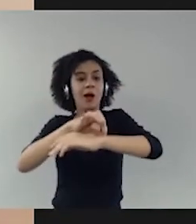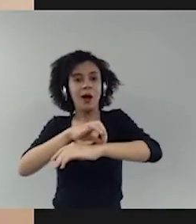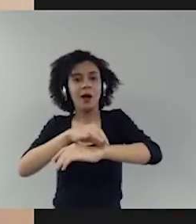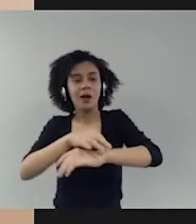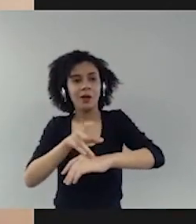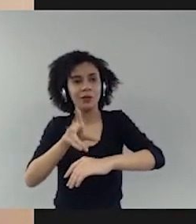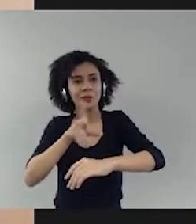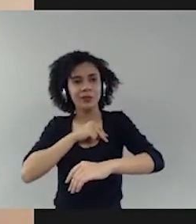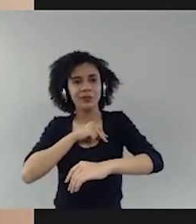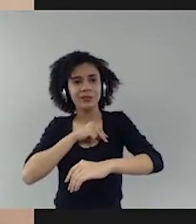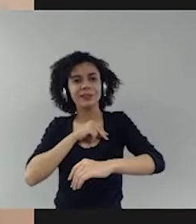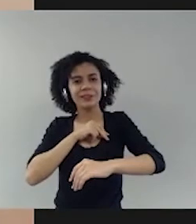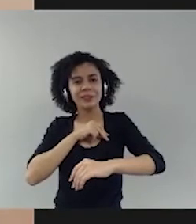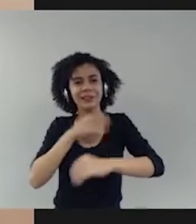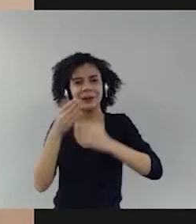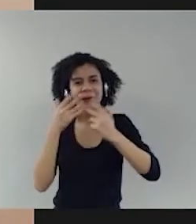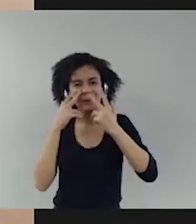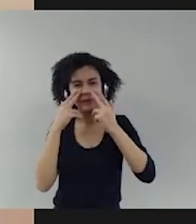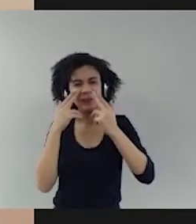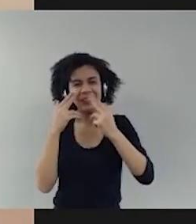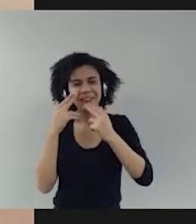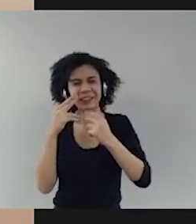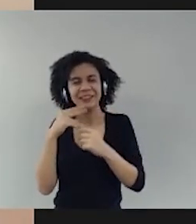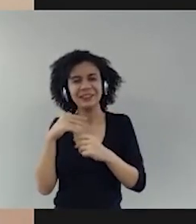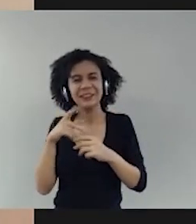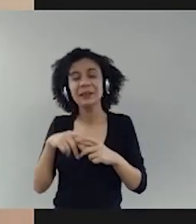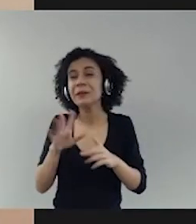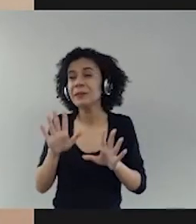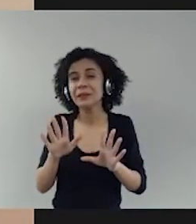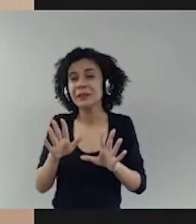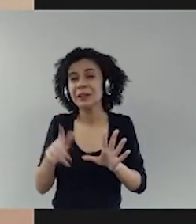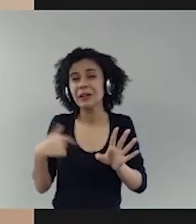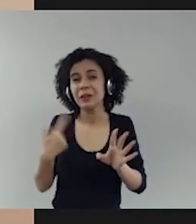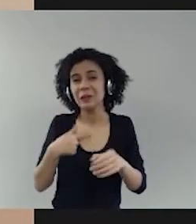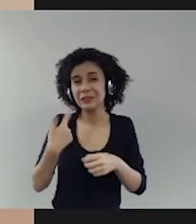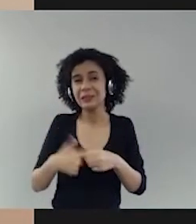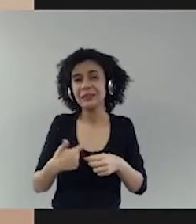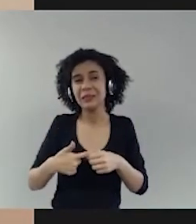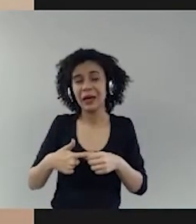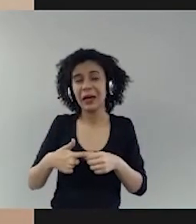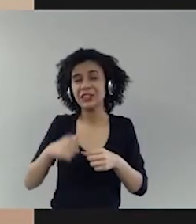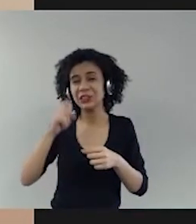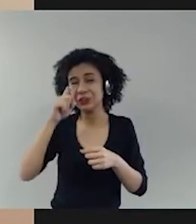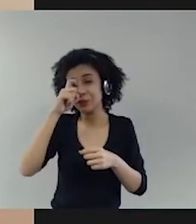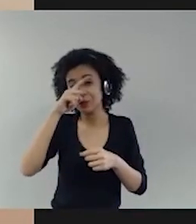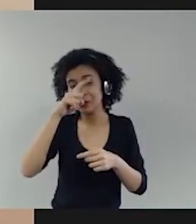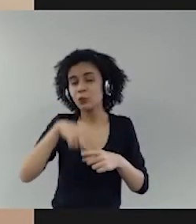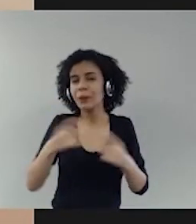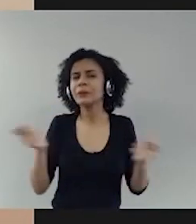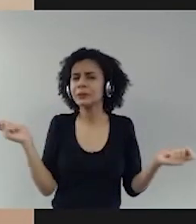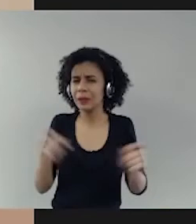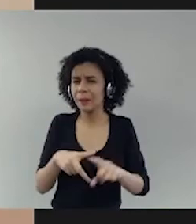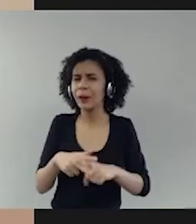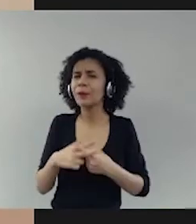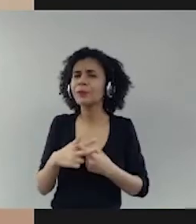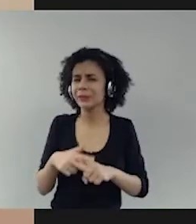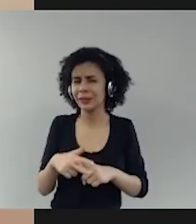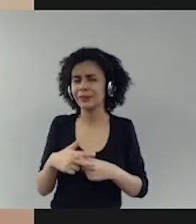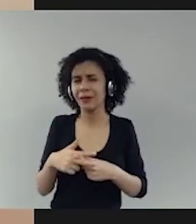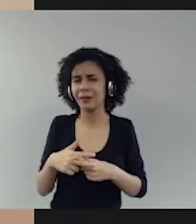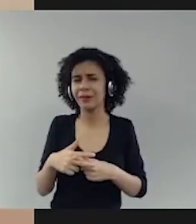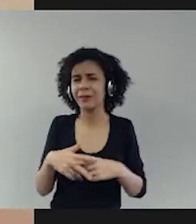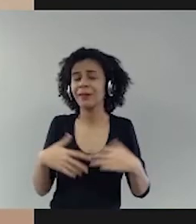que, por mais anacrônica que sejam as nossas cidades, tem jeito, né? E aí,